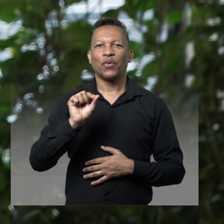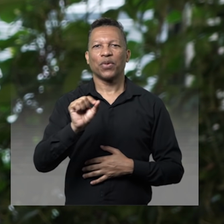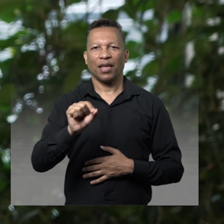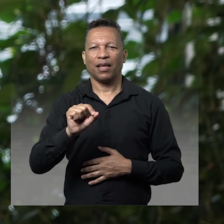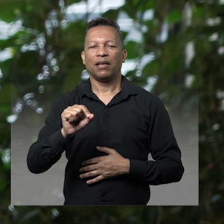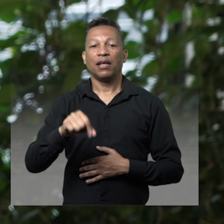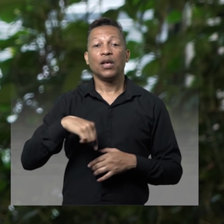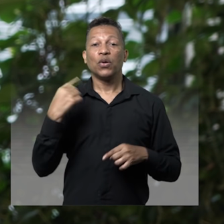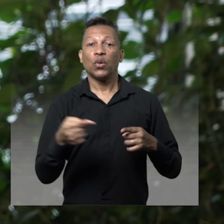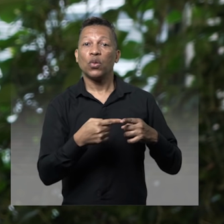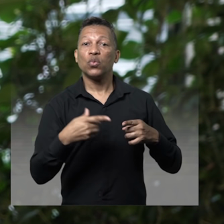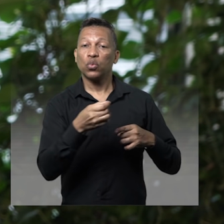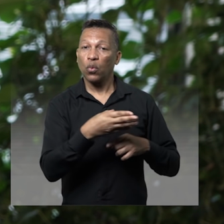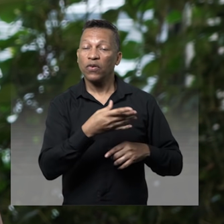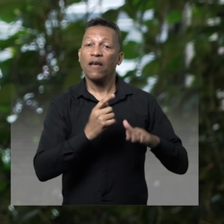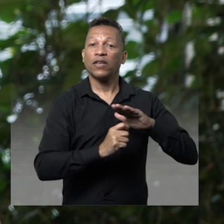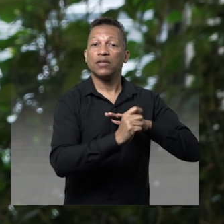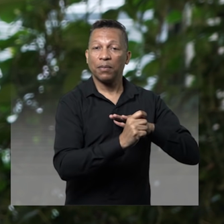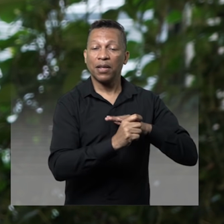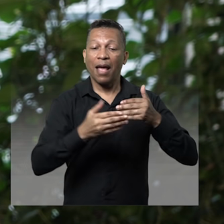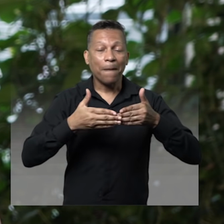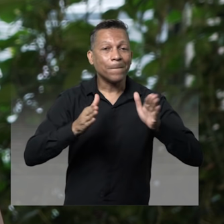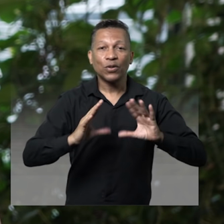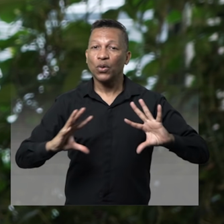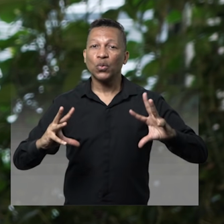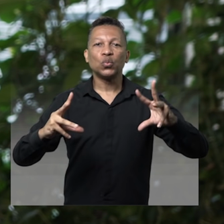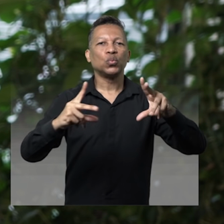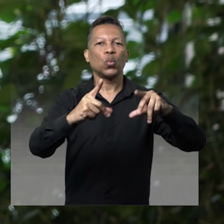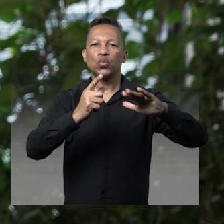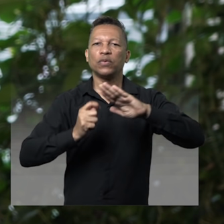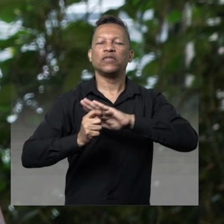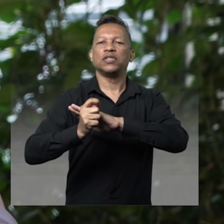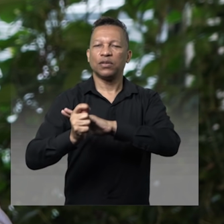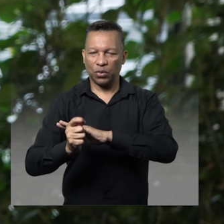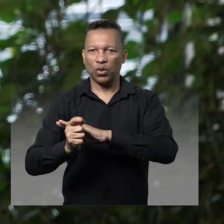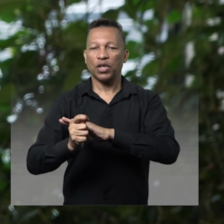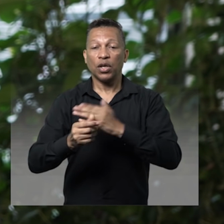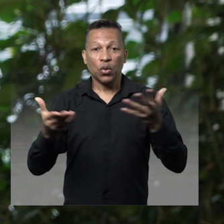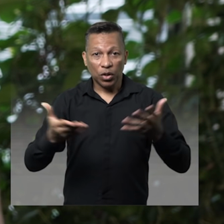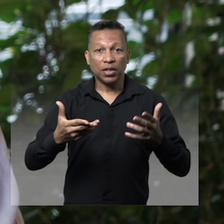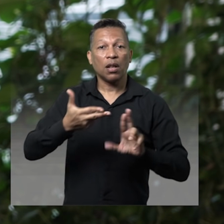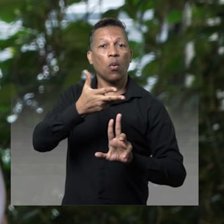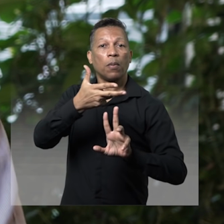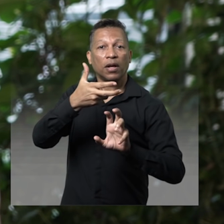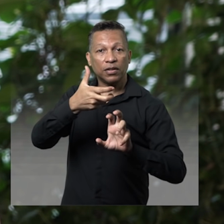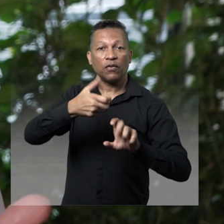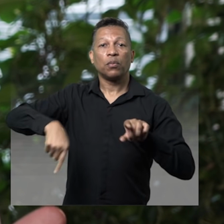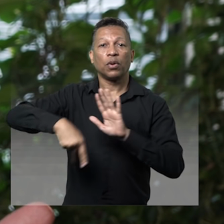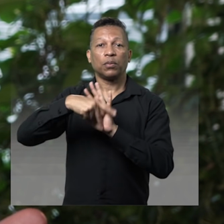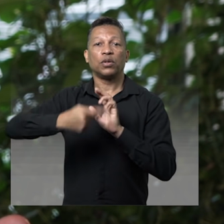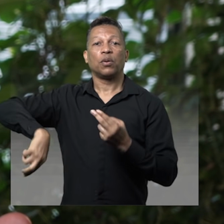O Giant Zarathustra Multimercado Ágora é aberto a todos os investidores e está disponível no aplicativo do